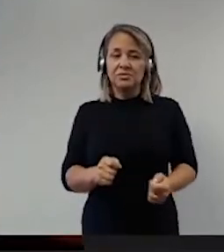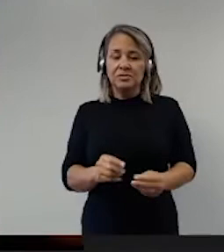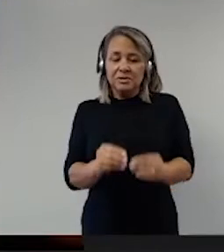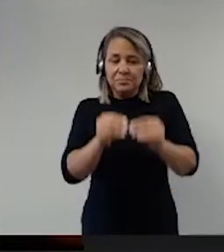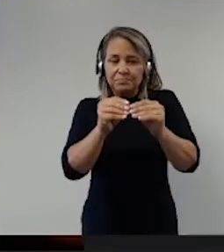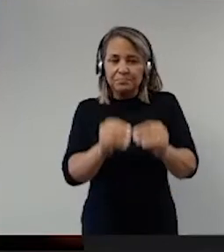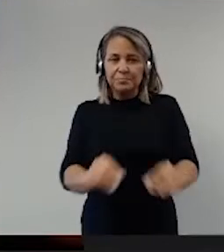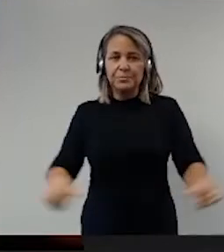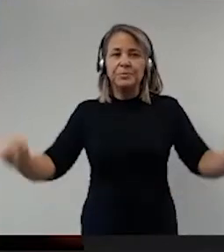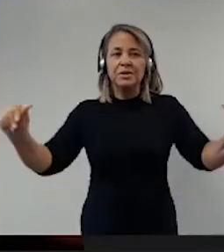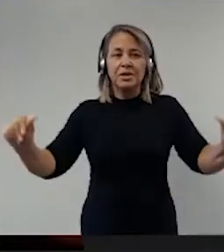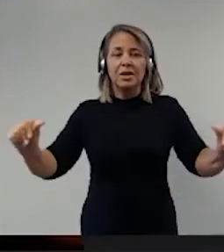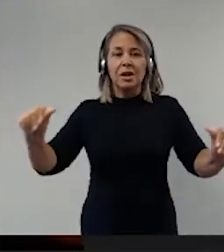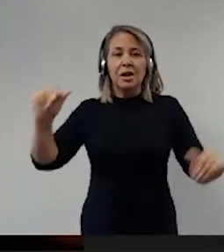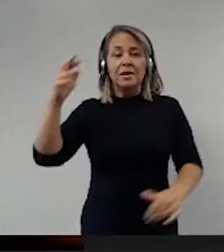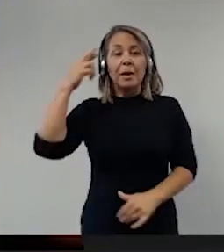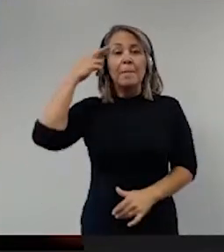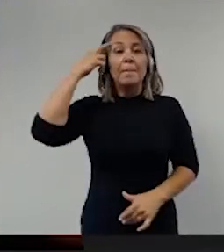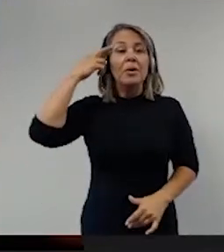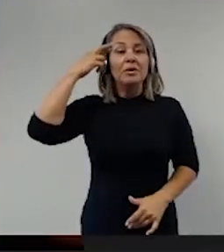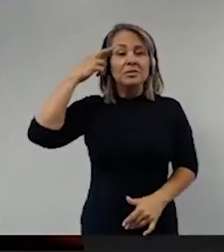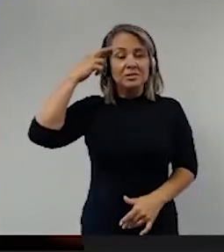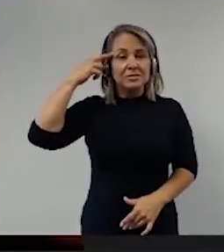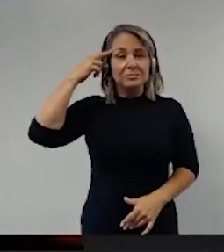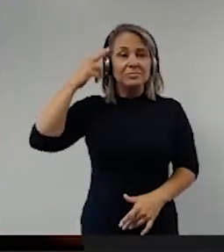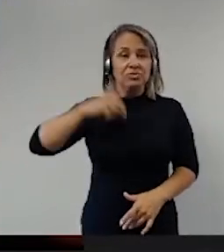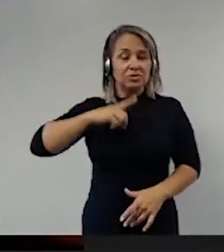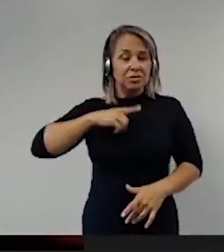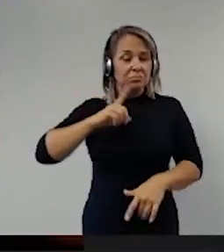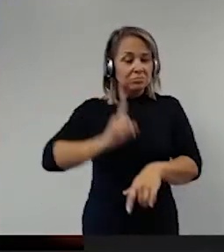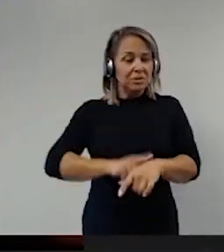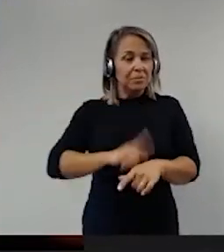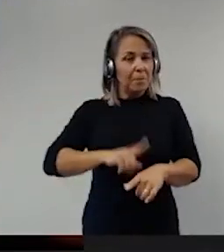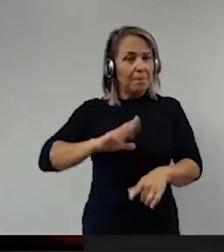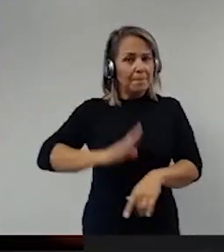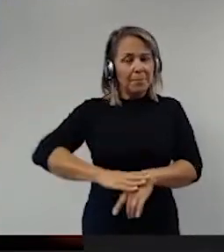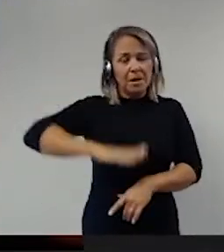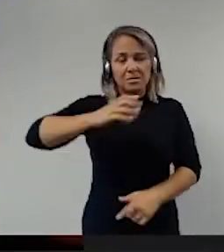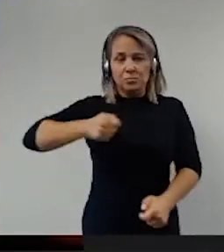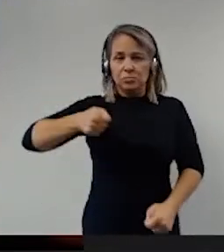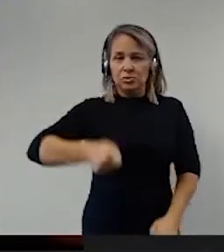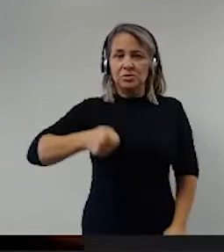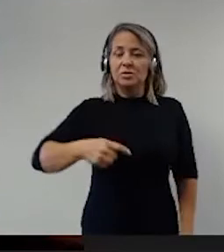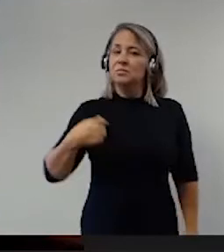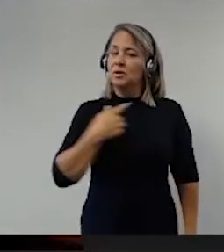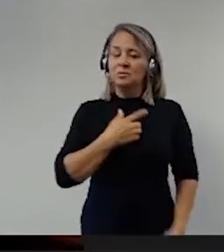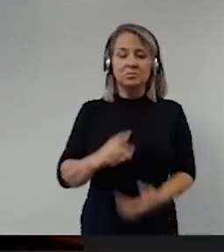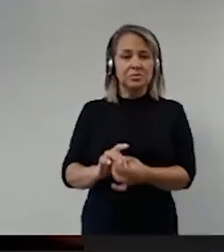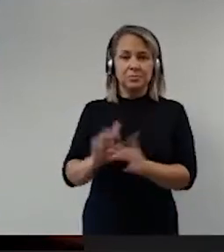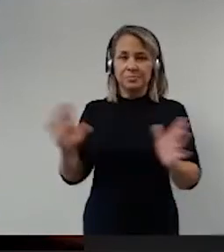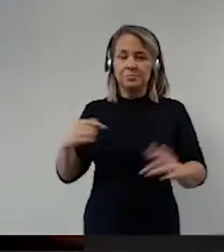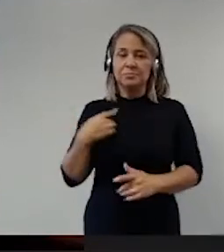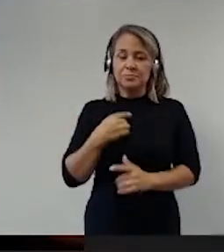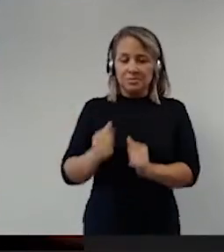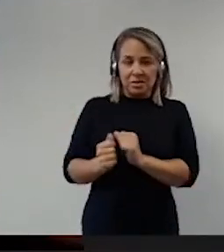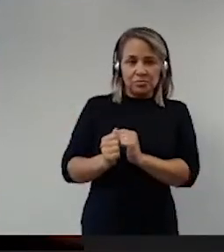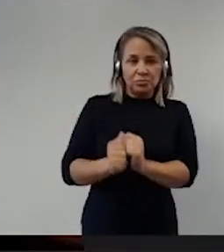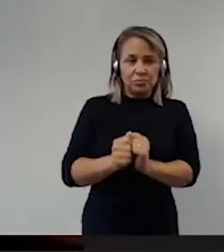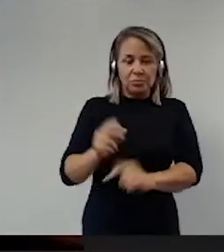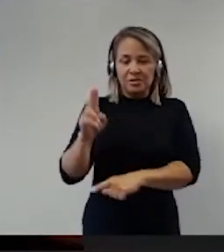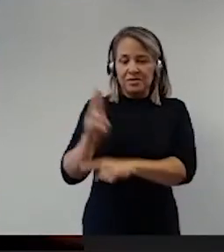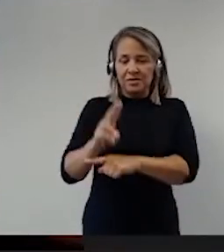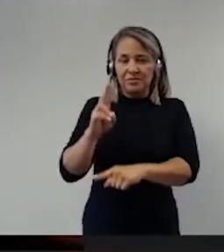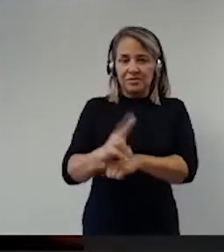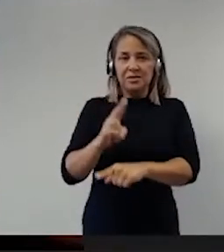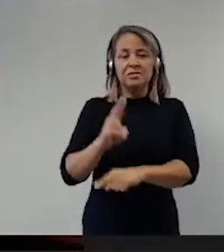e da hipótese de ter um momento mais autoritário. Nós não permitiremos, estaremos juntos, estaremos na defesa do